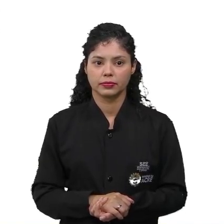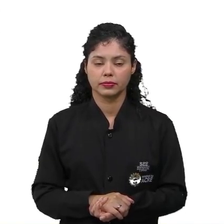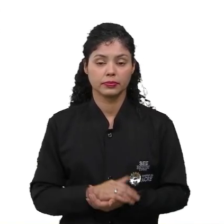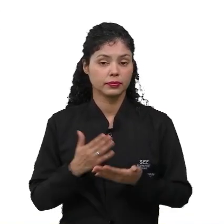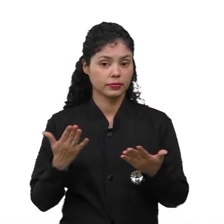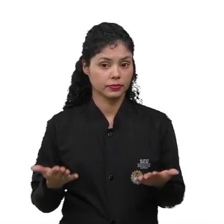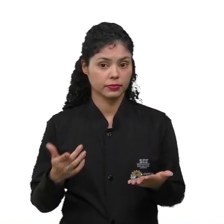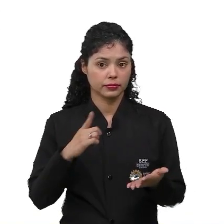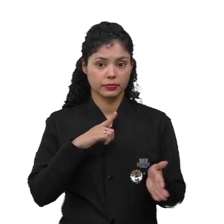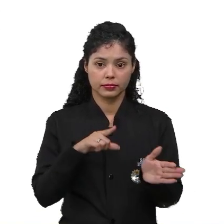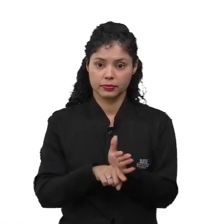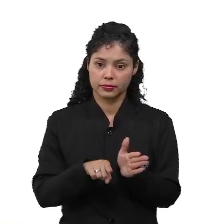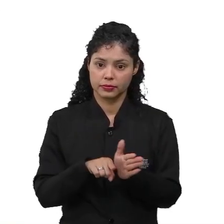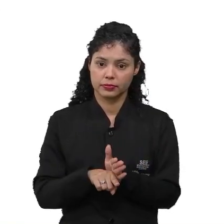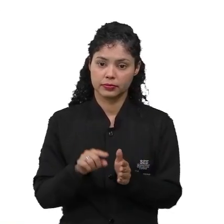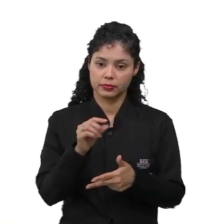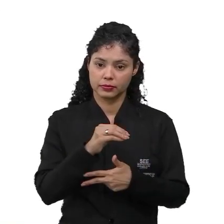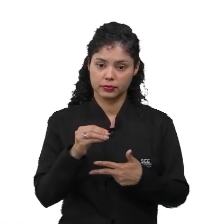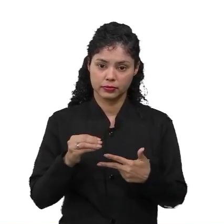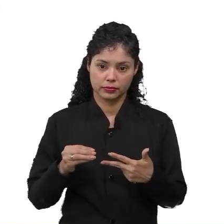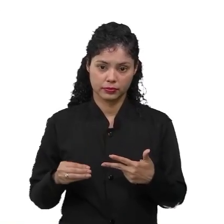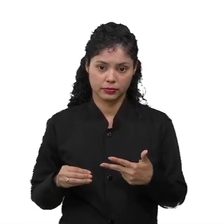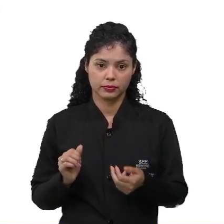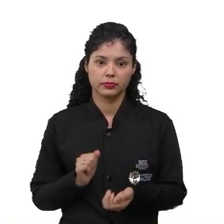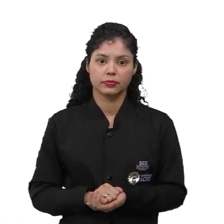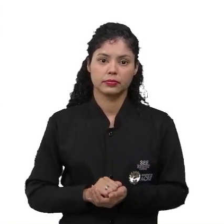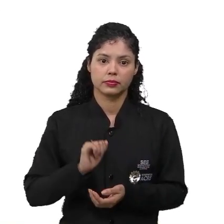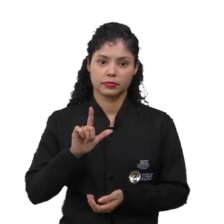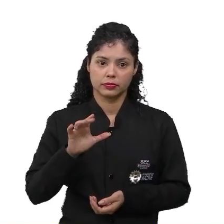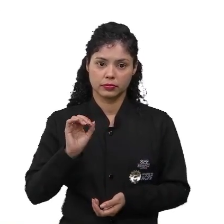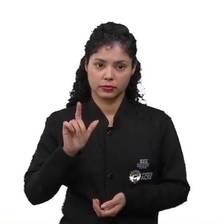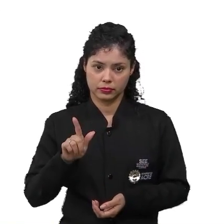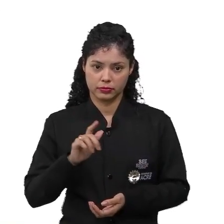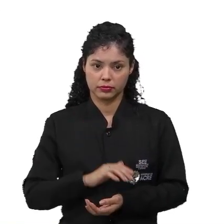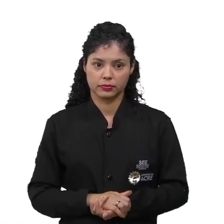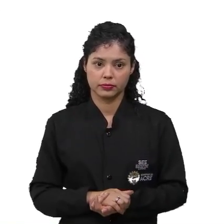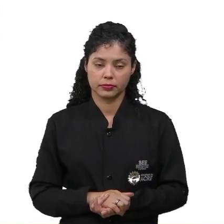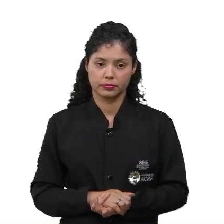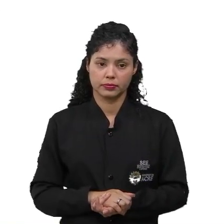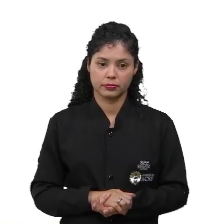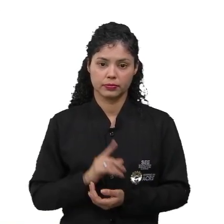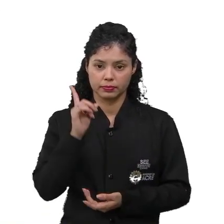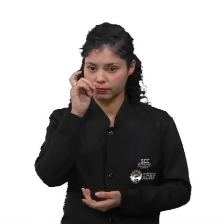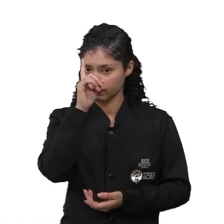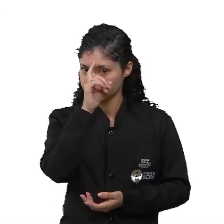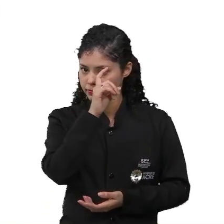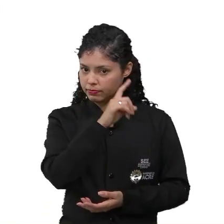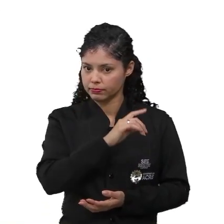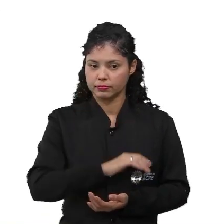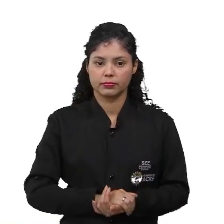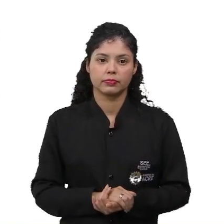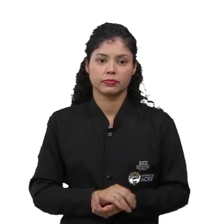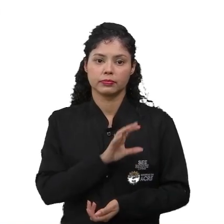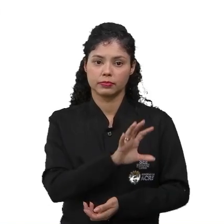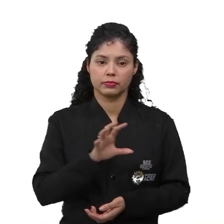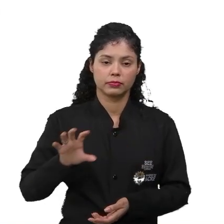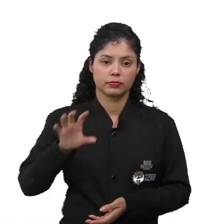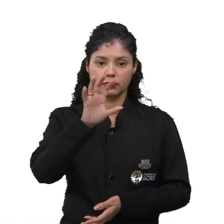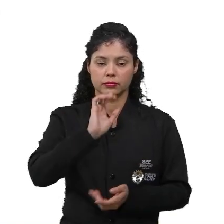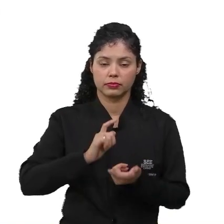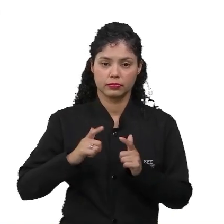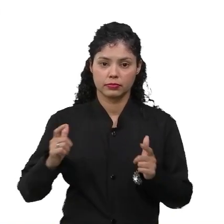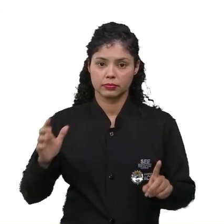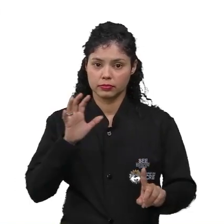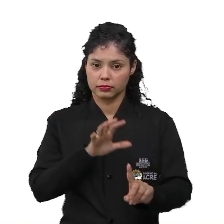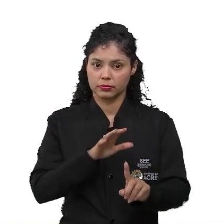Então, eu tenho aqui uma questão do Enem que fala sobre logaritmos. Essa questão é bem interessante e ela não é difícil. Em uma região com